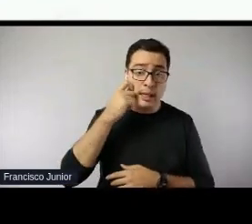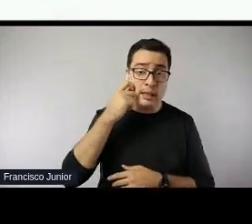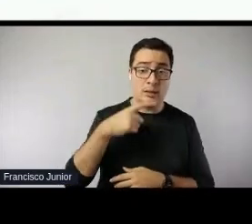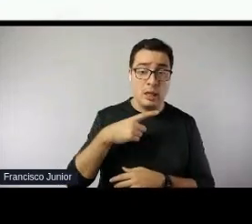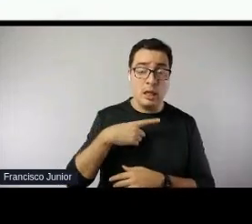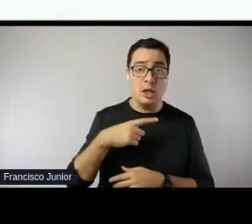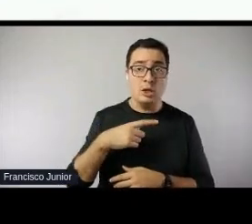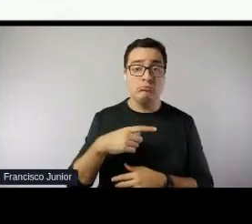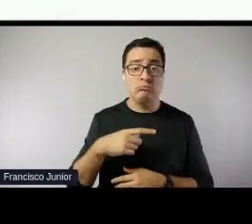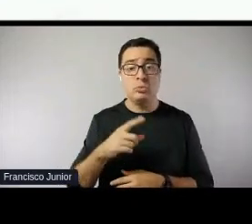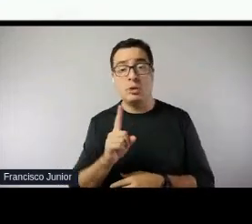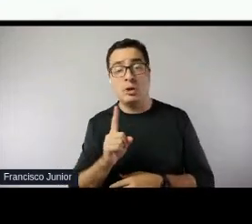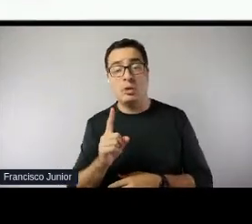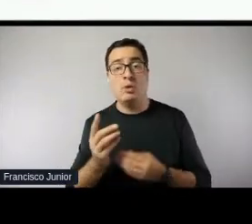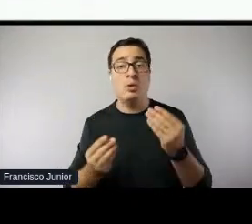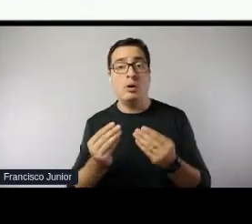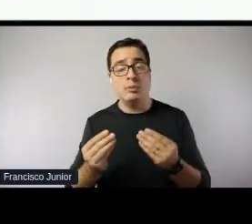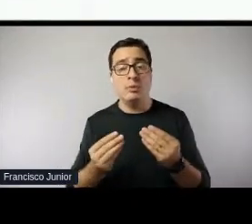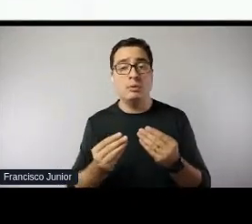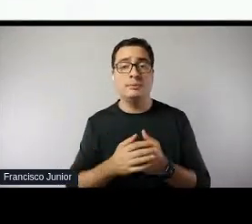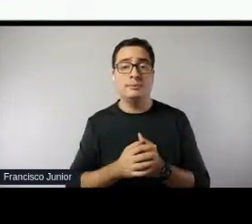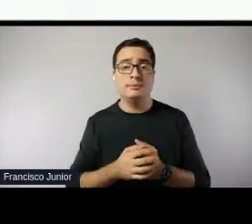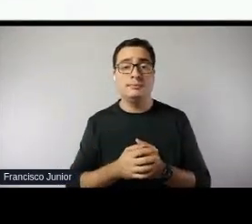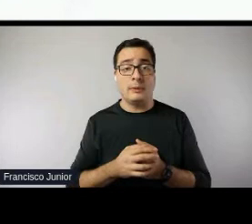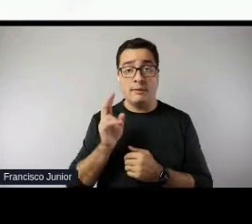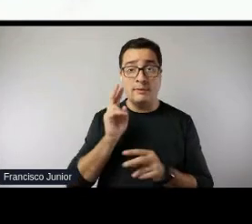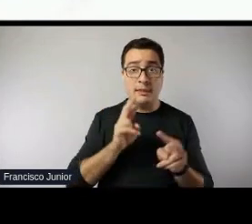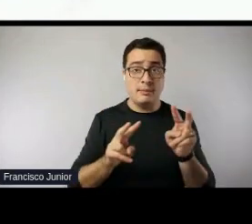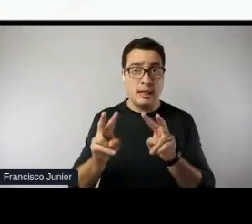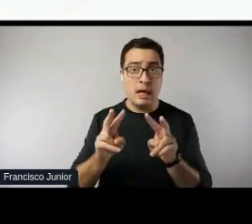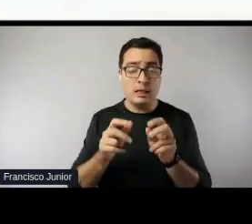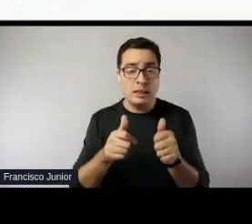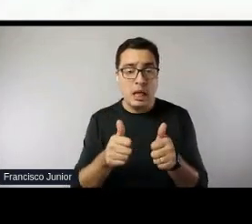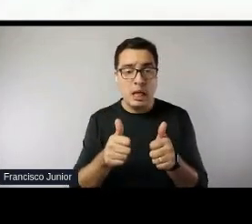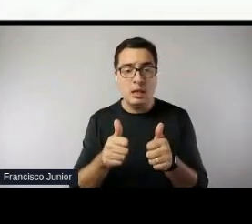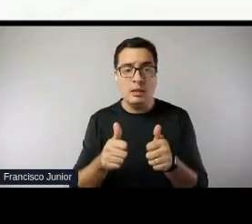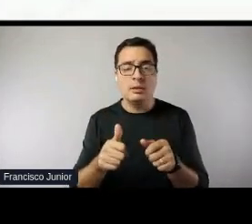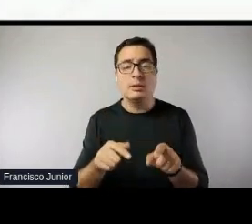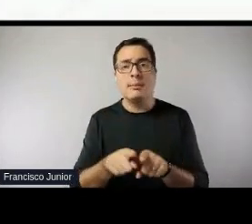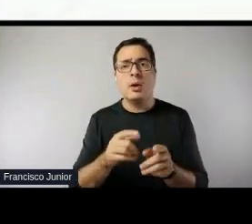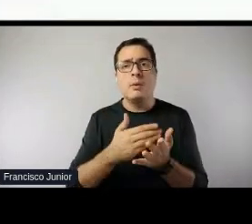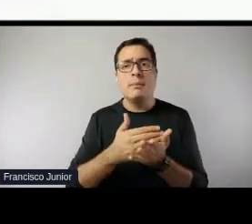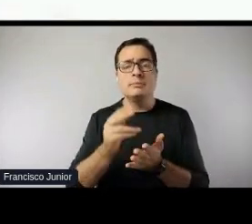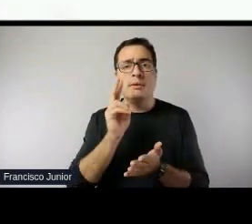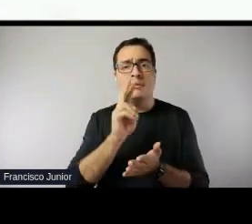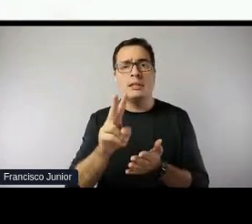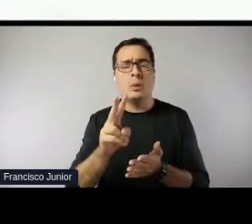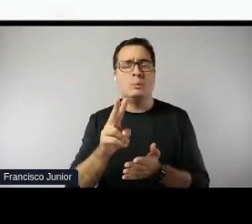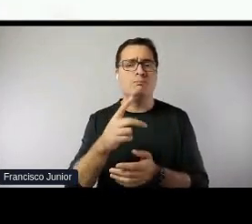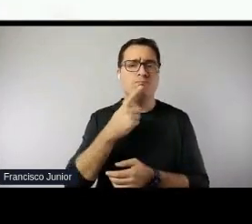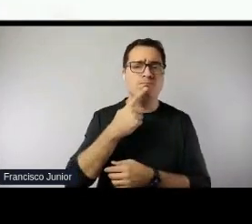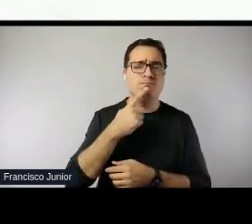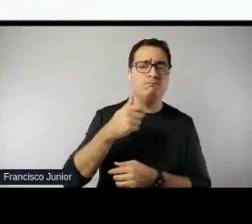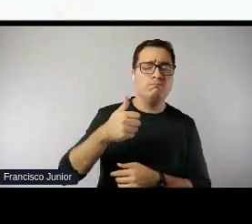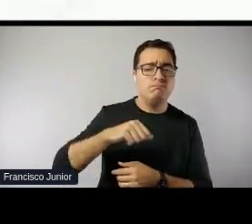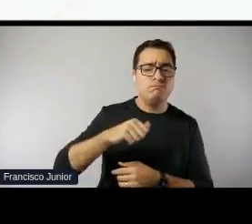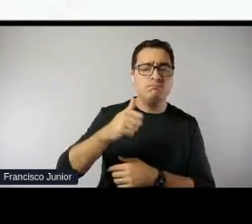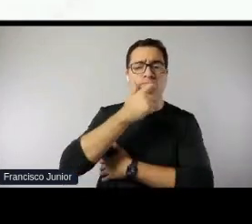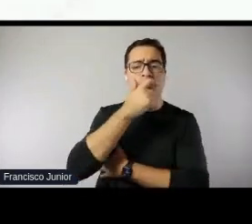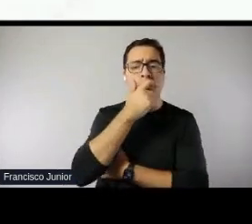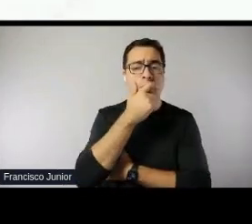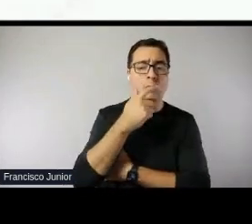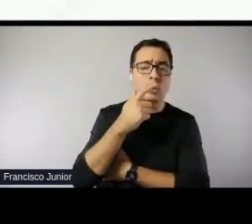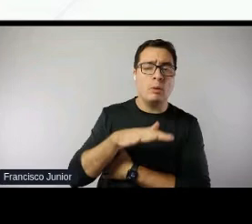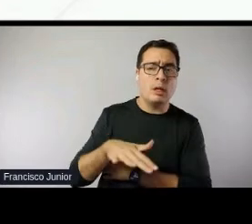mercado. Então, além de ela ter essa visibilidade, a partir disso ela consegue ter uma visão mais crítica do ambiente